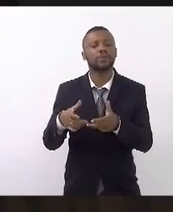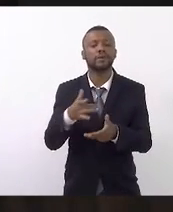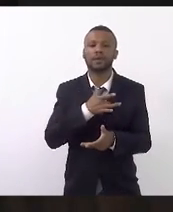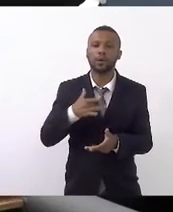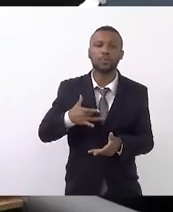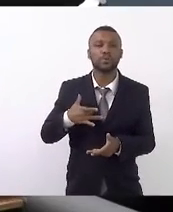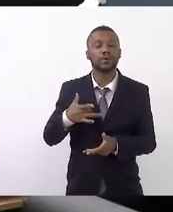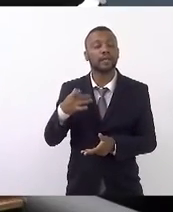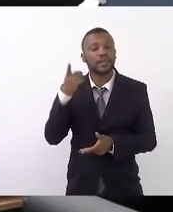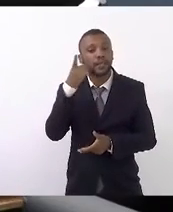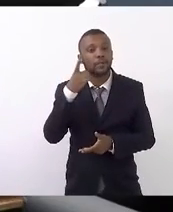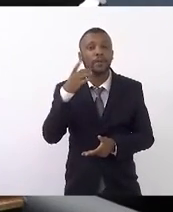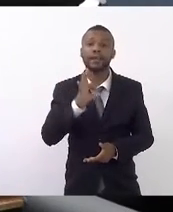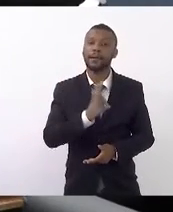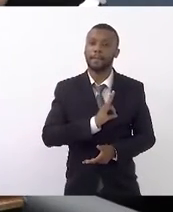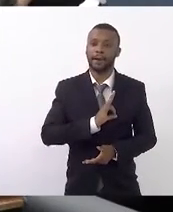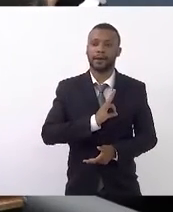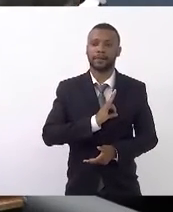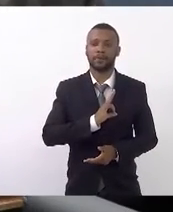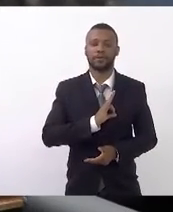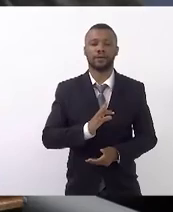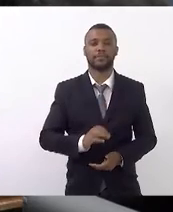Marta Rocha.